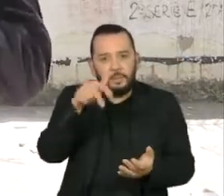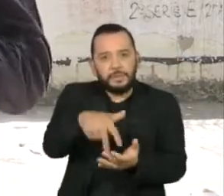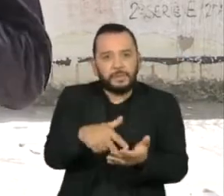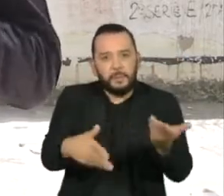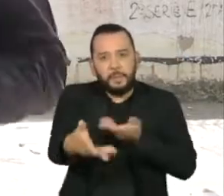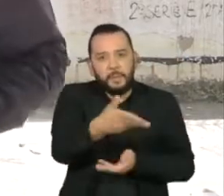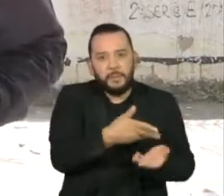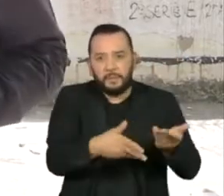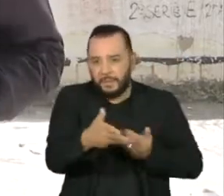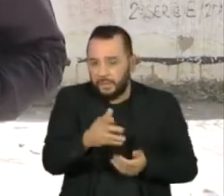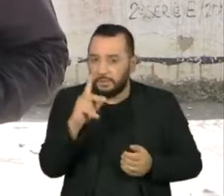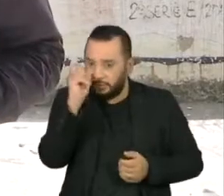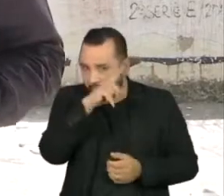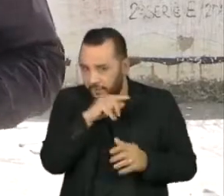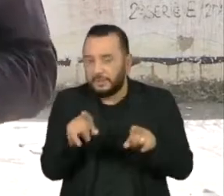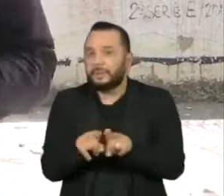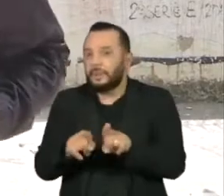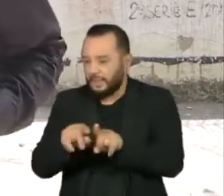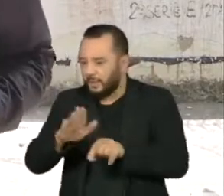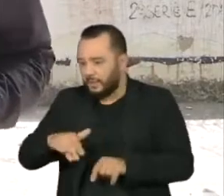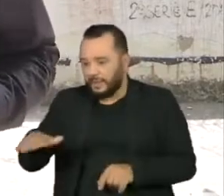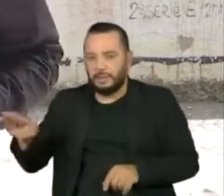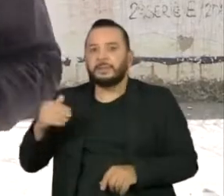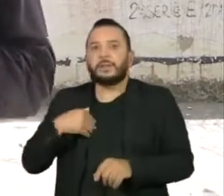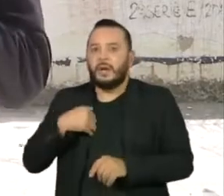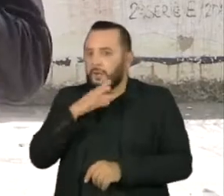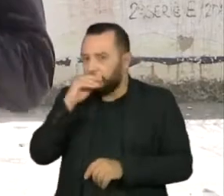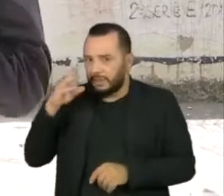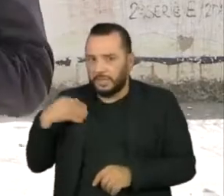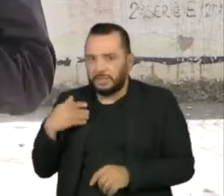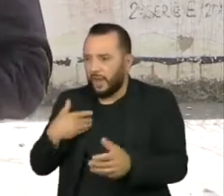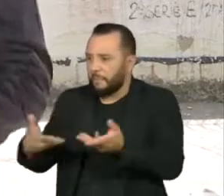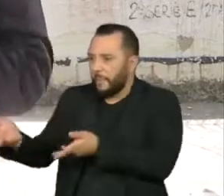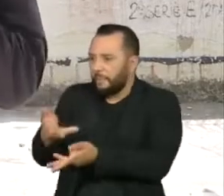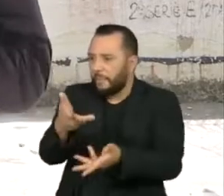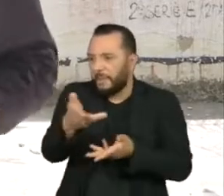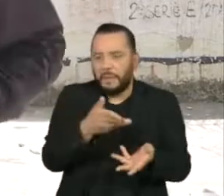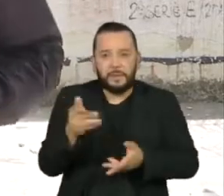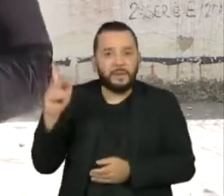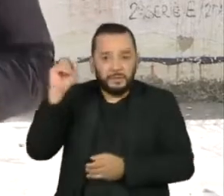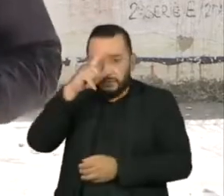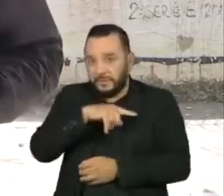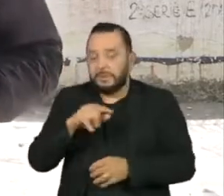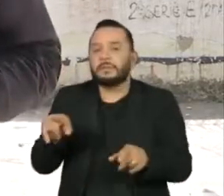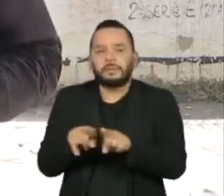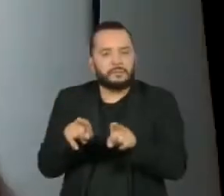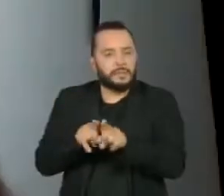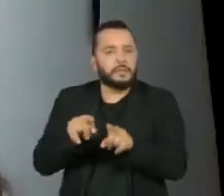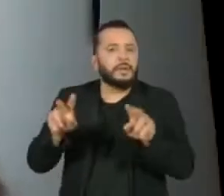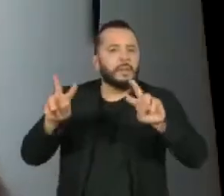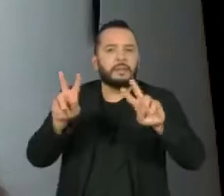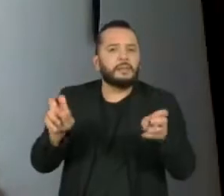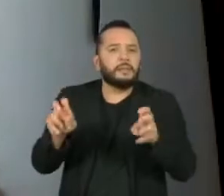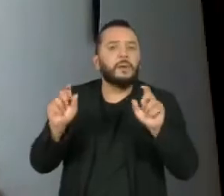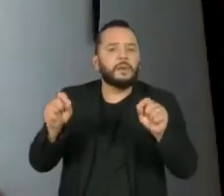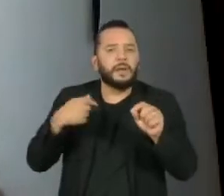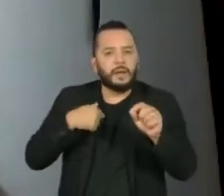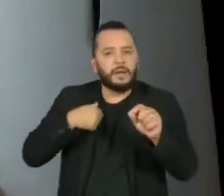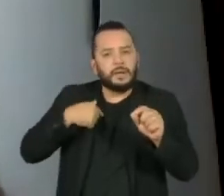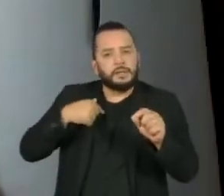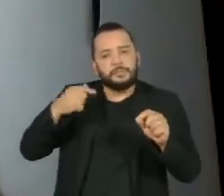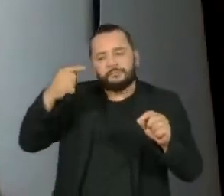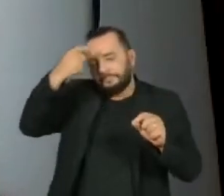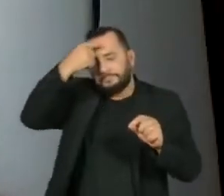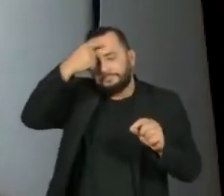tão ou mais complicado. Por isso, os especialistas alertam, saúde mental também é assunto de criança. A solução que a